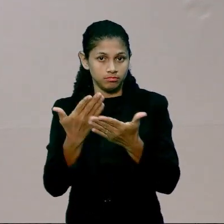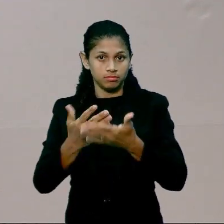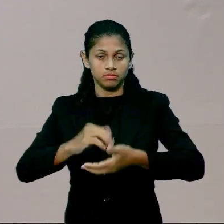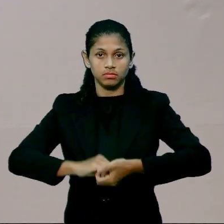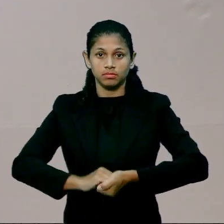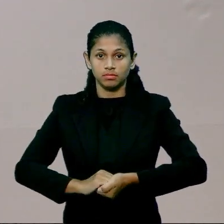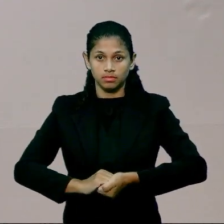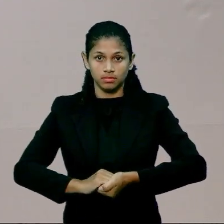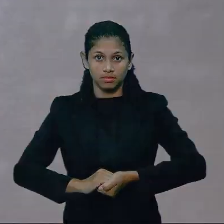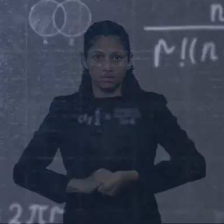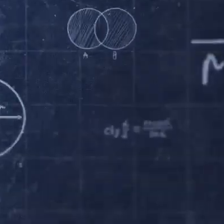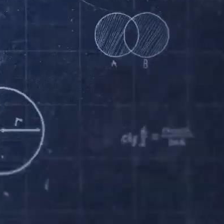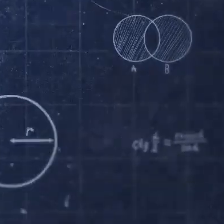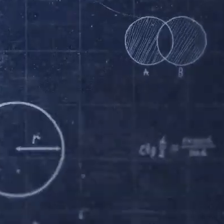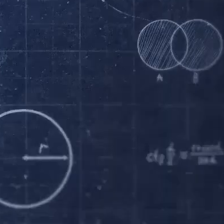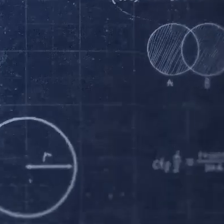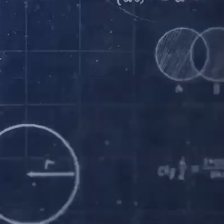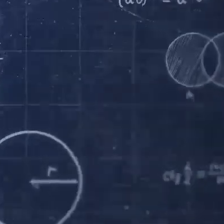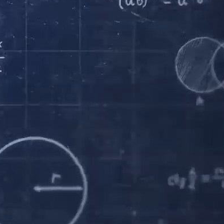próxima aula